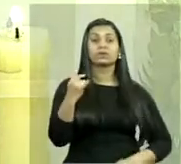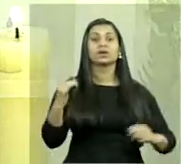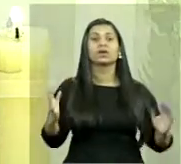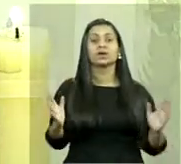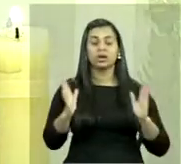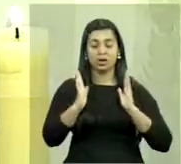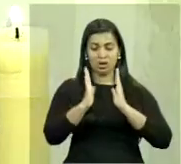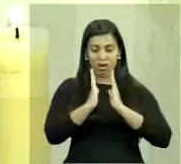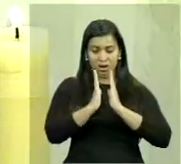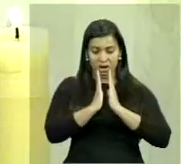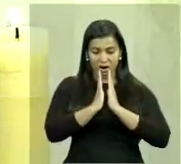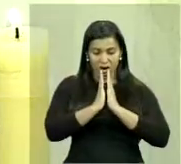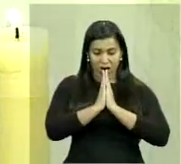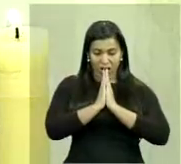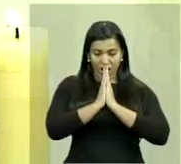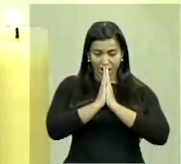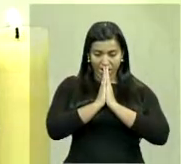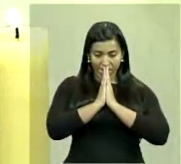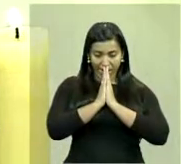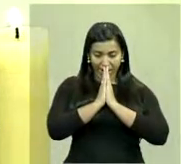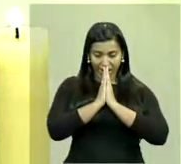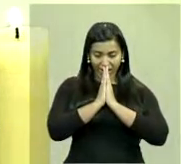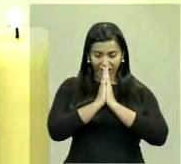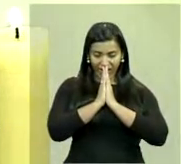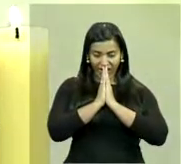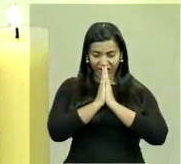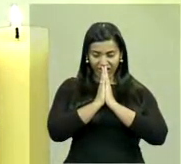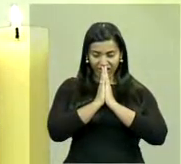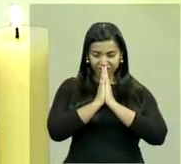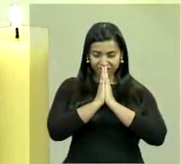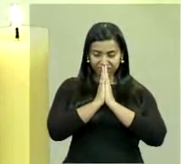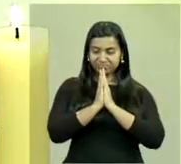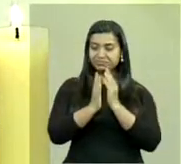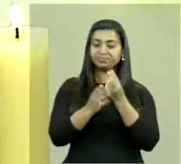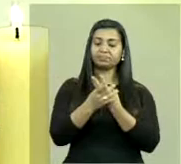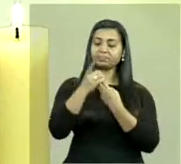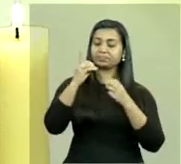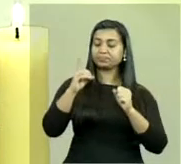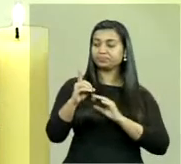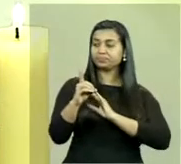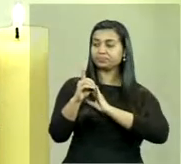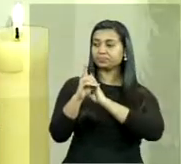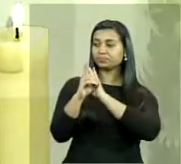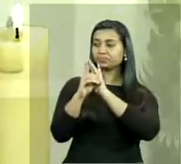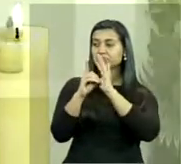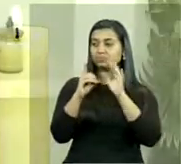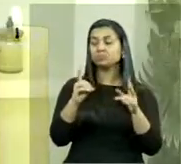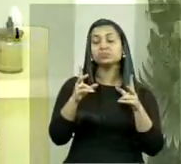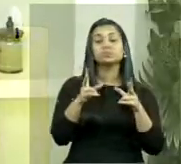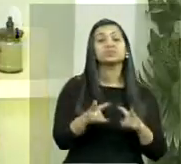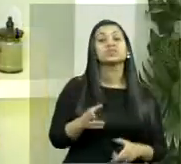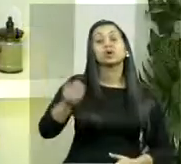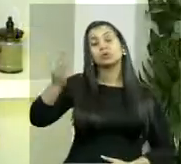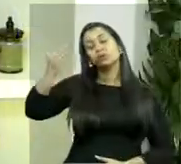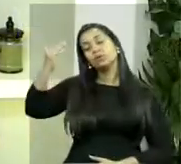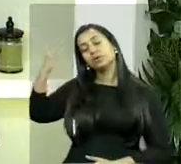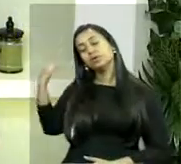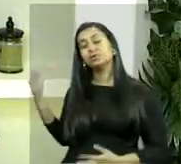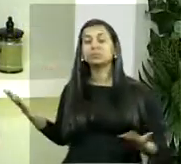pecadores, agora e na hora de nossa morte. Amém. Glória ao Pai, ao Filho e ao Espírito